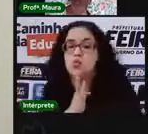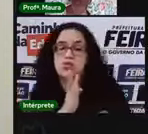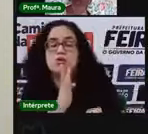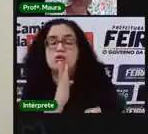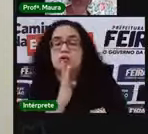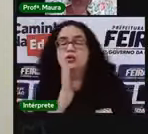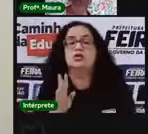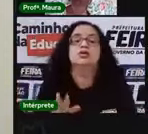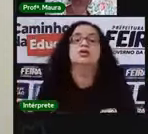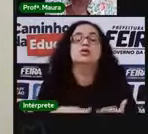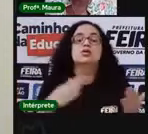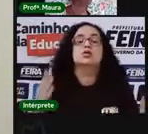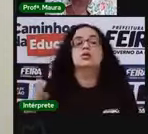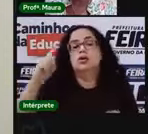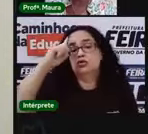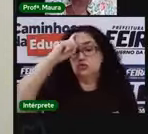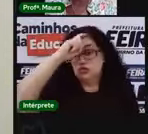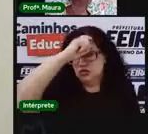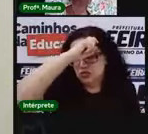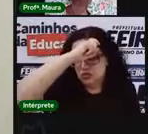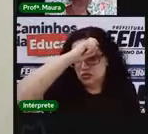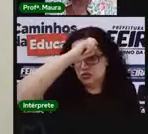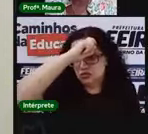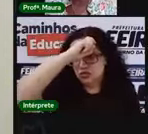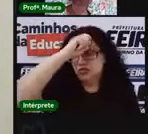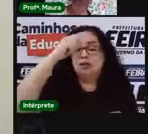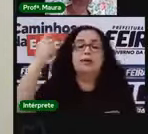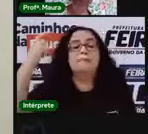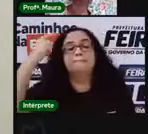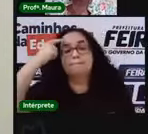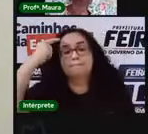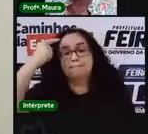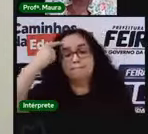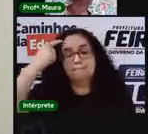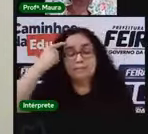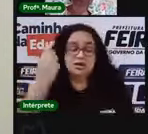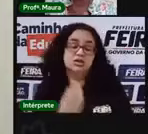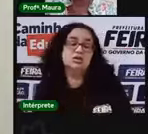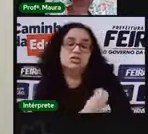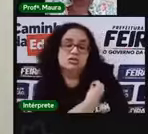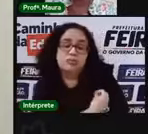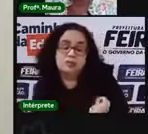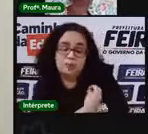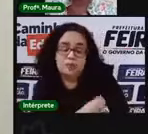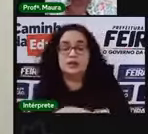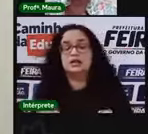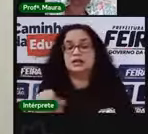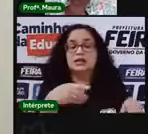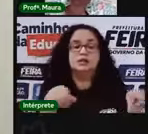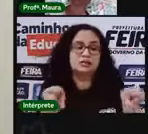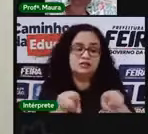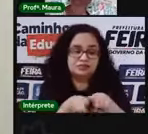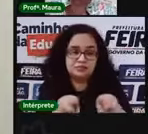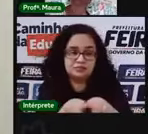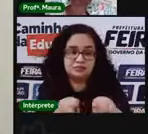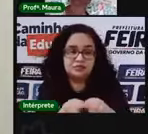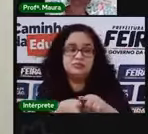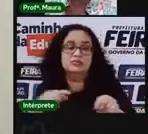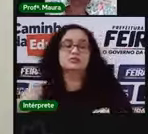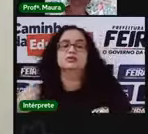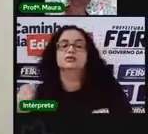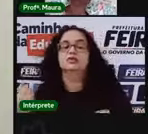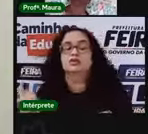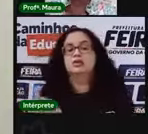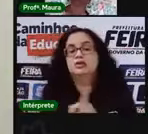Qual é a sua dificuldade? Qual é o seu limite? Vamos pensar no que Carolina viveu e superou. Você também vai superar. Nós